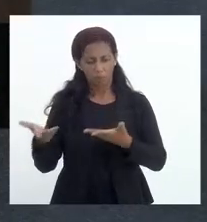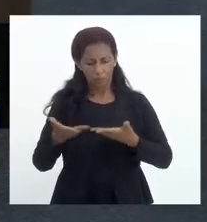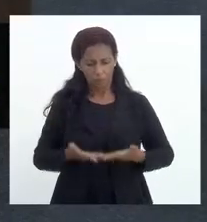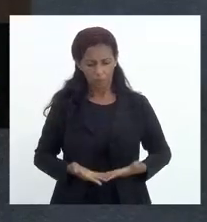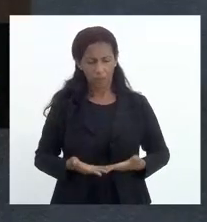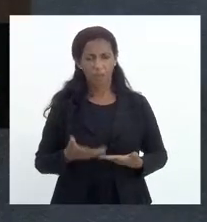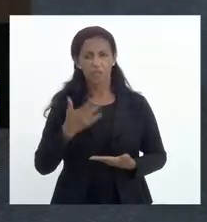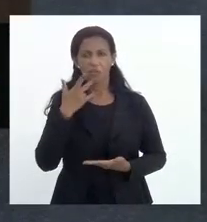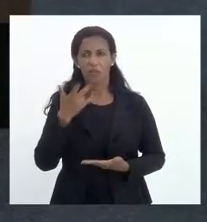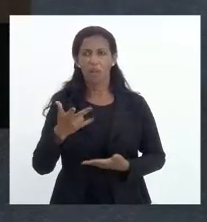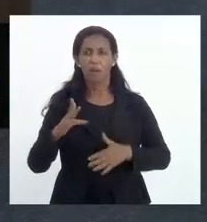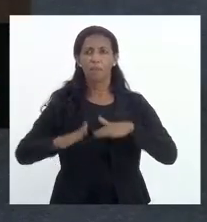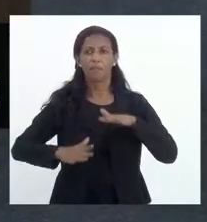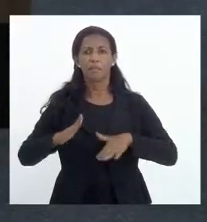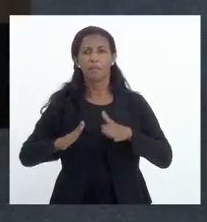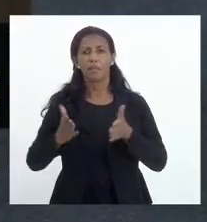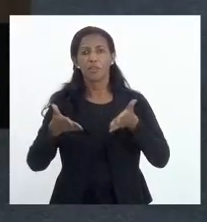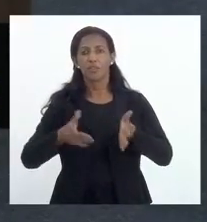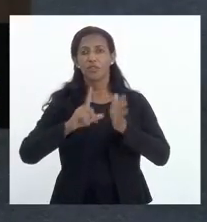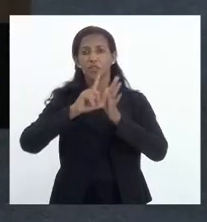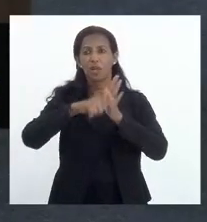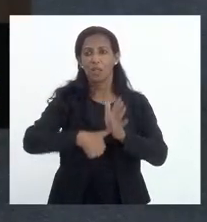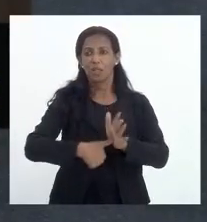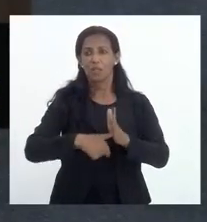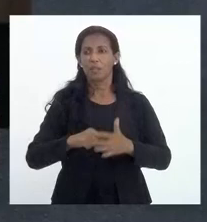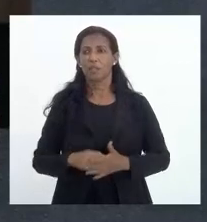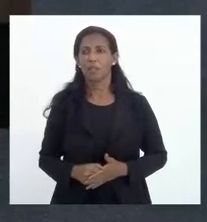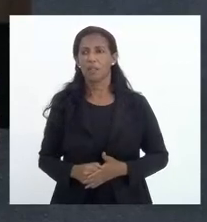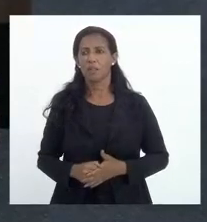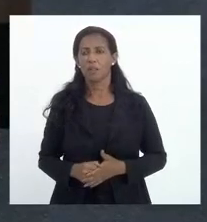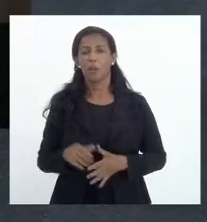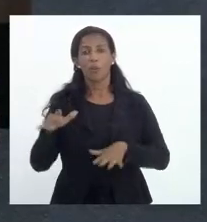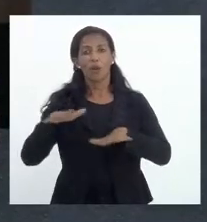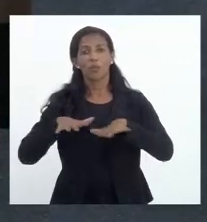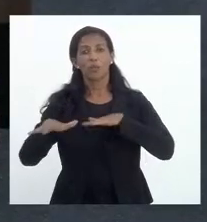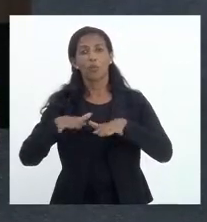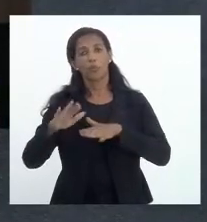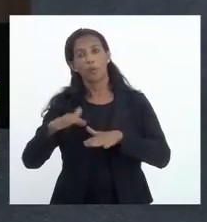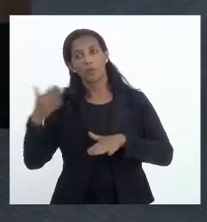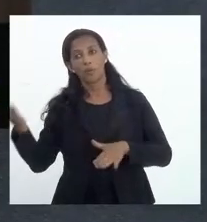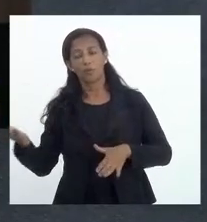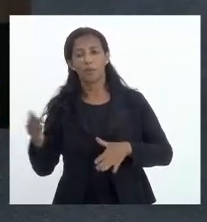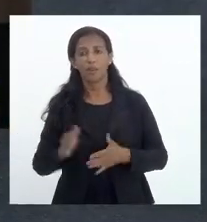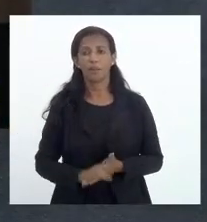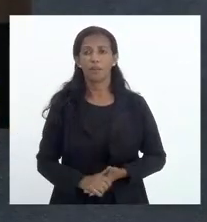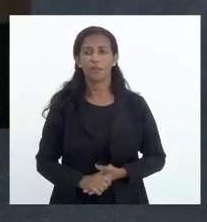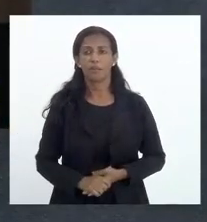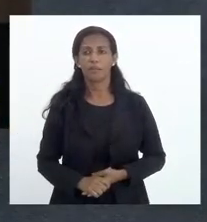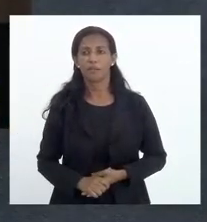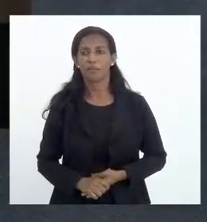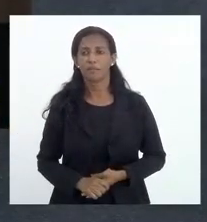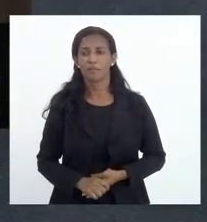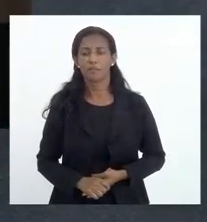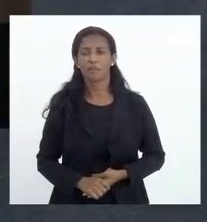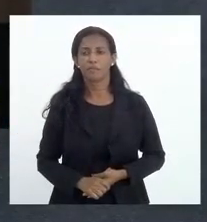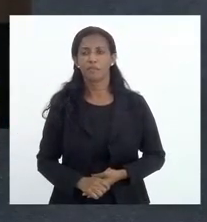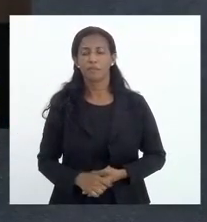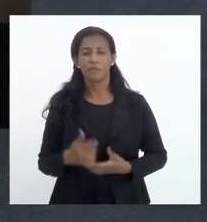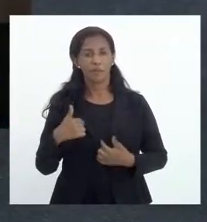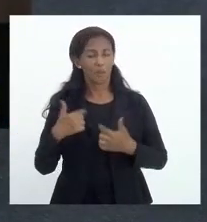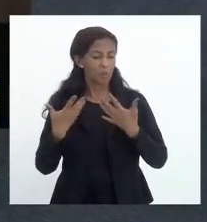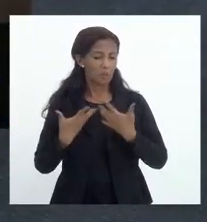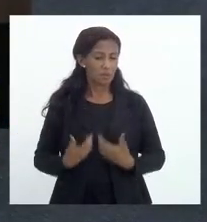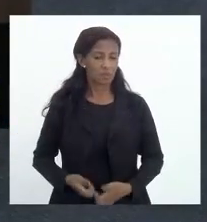falar, mesmo tendo chegado atrasado por conta do comando do movimento lá fora. E o que